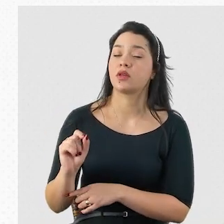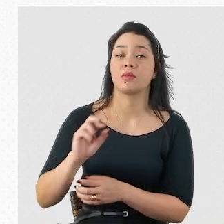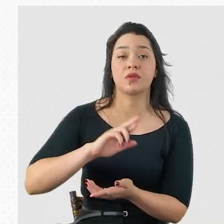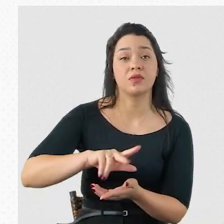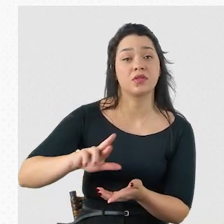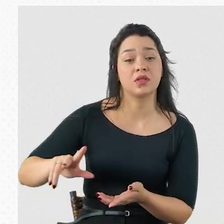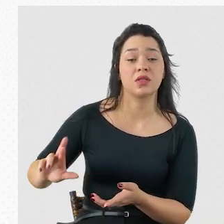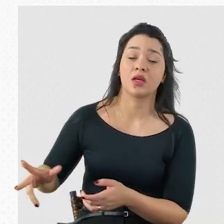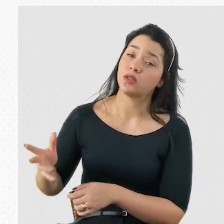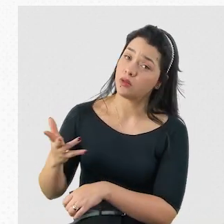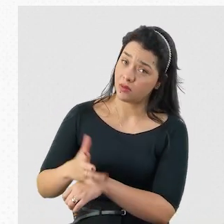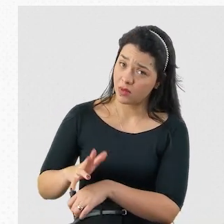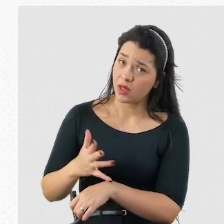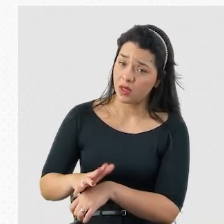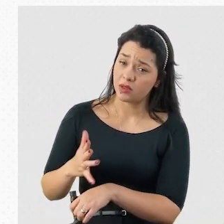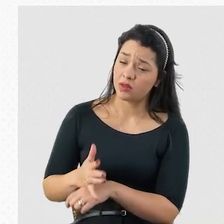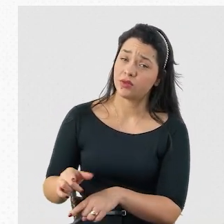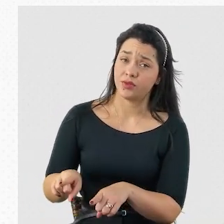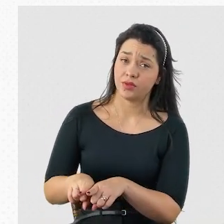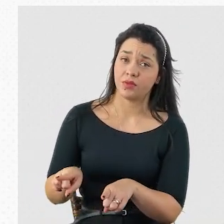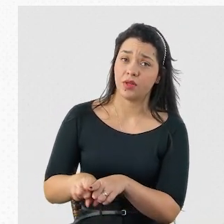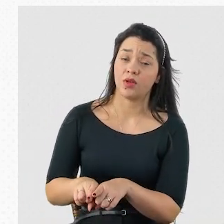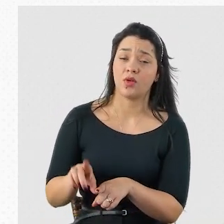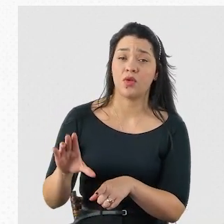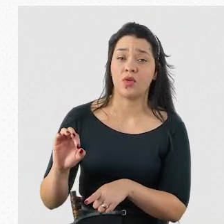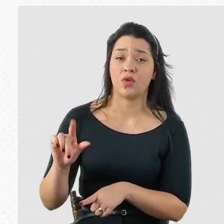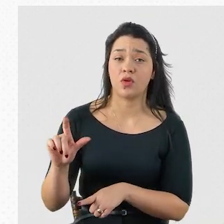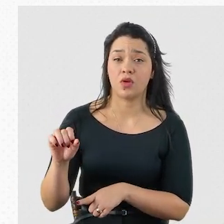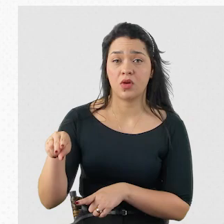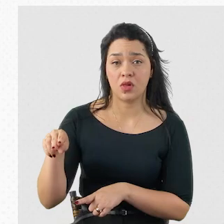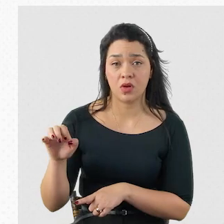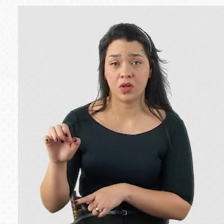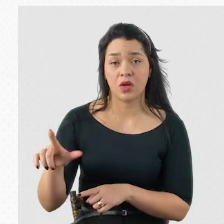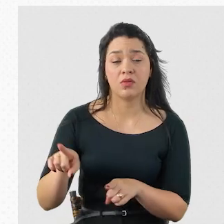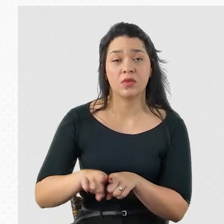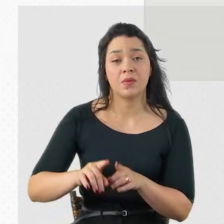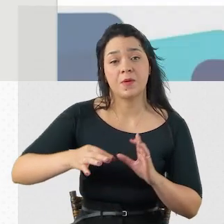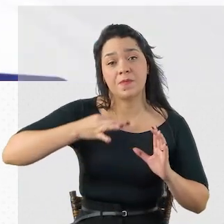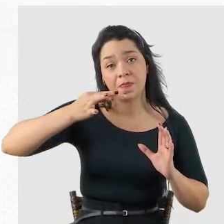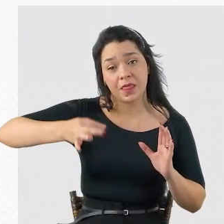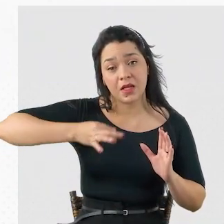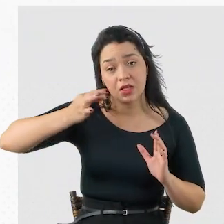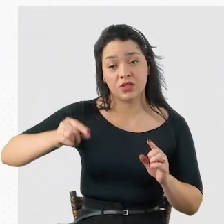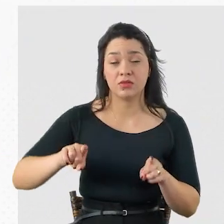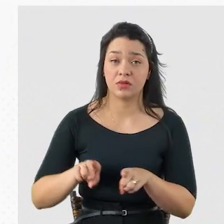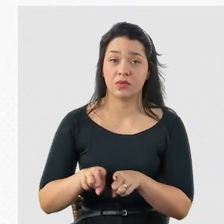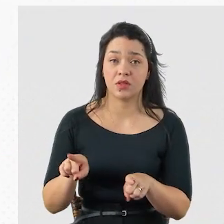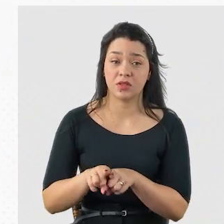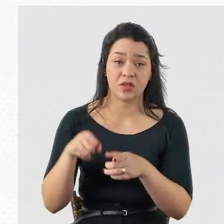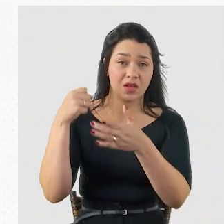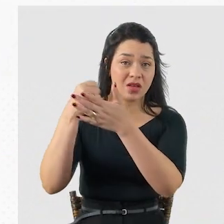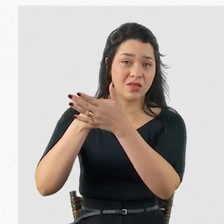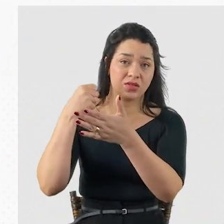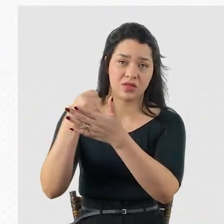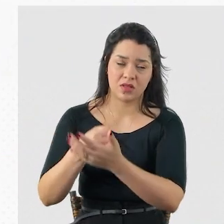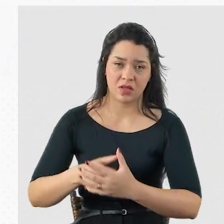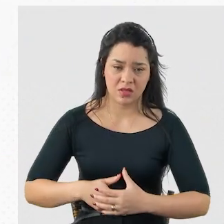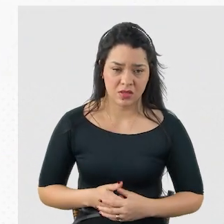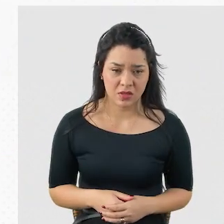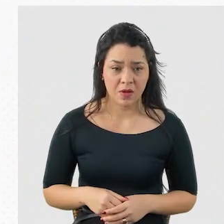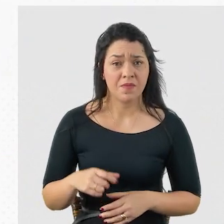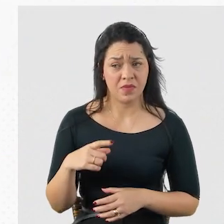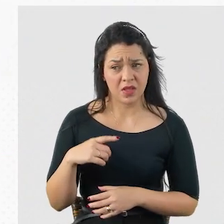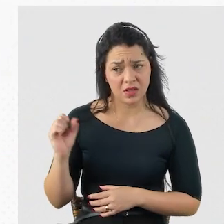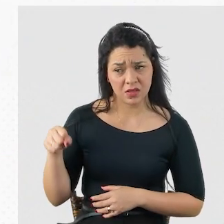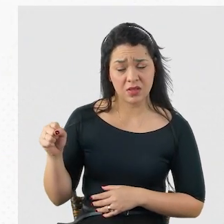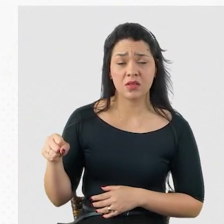de práticas que enfrentam tanto o legado colonial, né, como uma forma crítica e de resistência. Não tem para onde correr. Existem eixos,